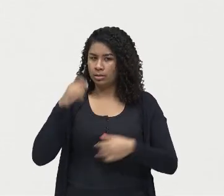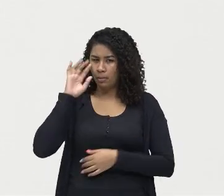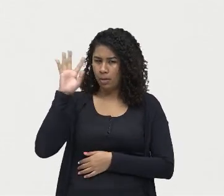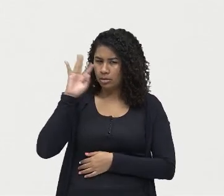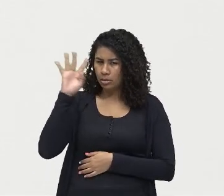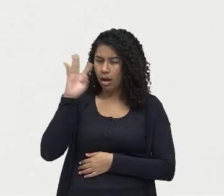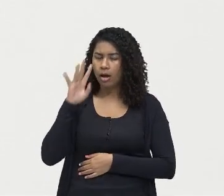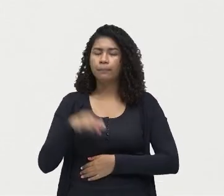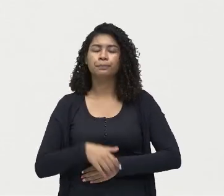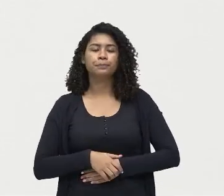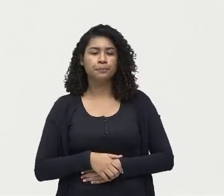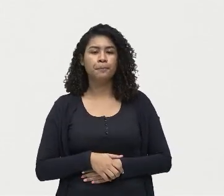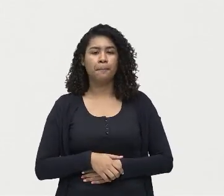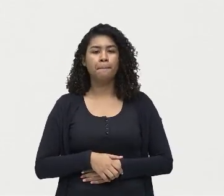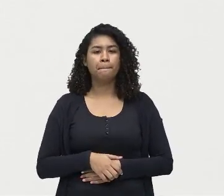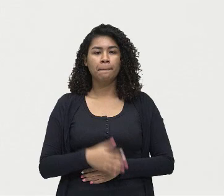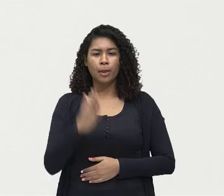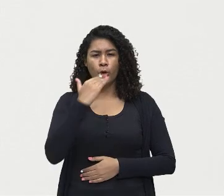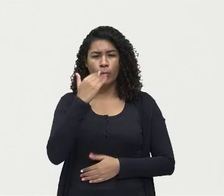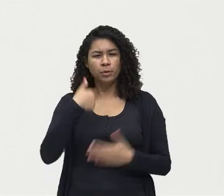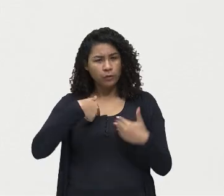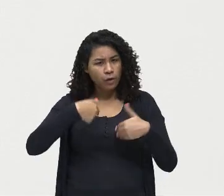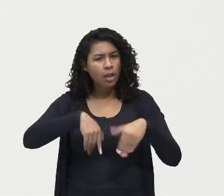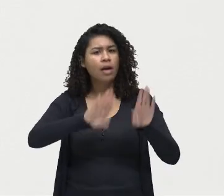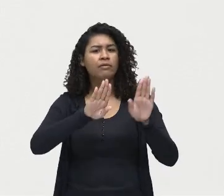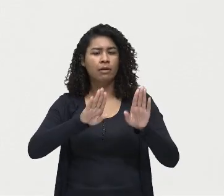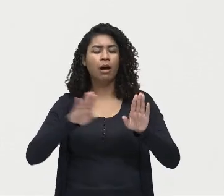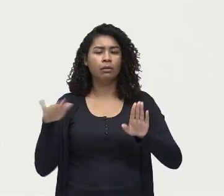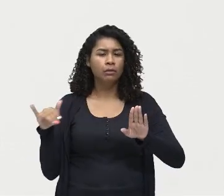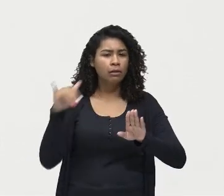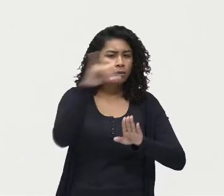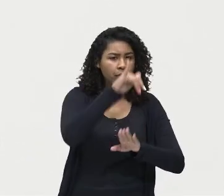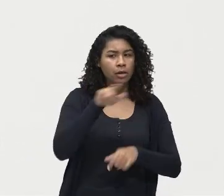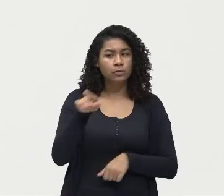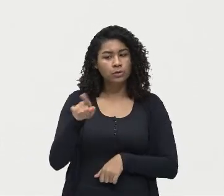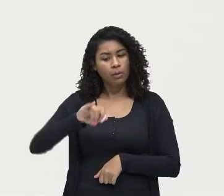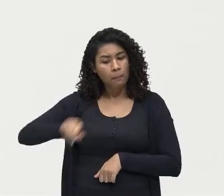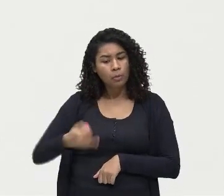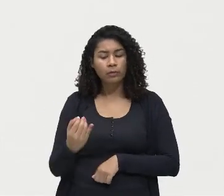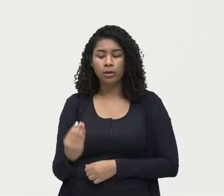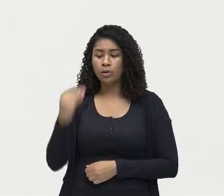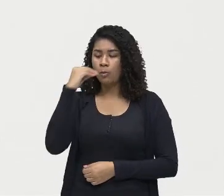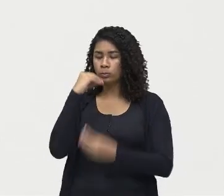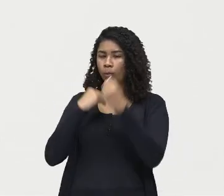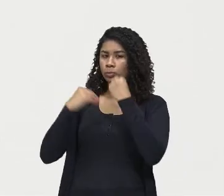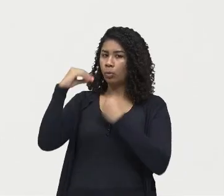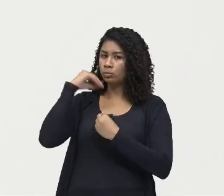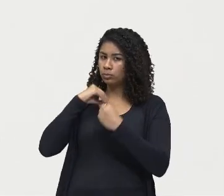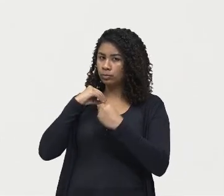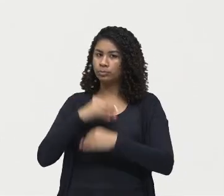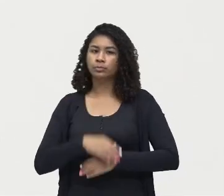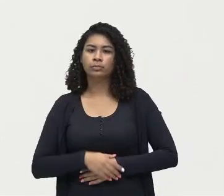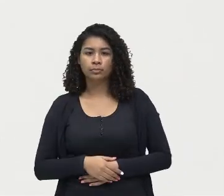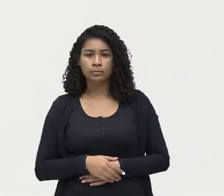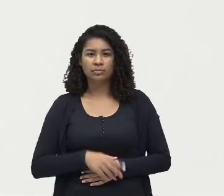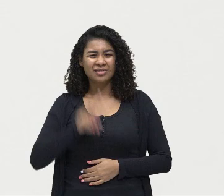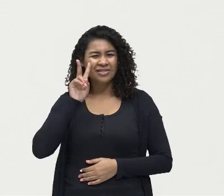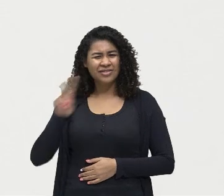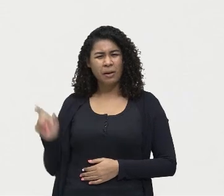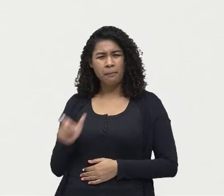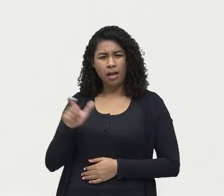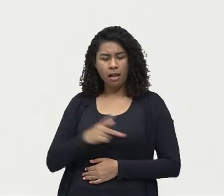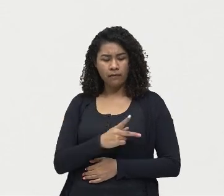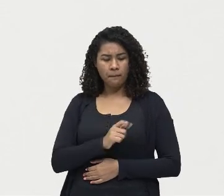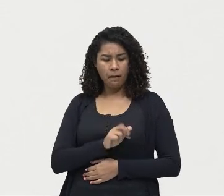que você possa alimentar-se durante a viagem. Aqui eu vou destacar o para quê. Será que o para quê está indicando